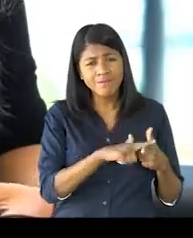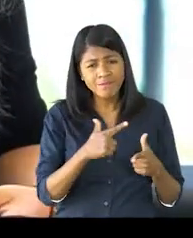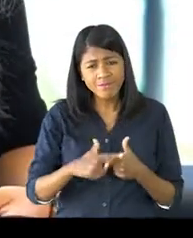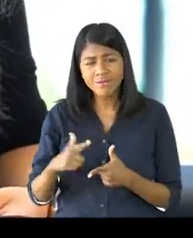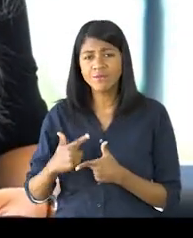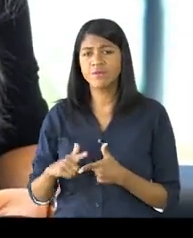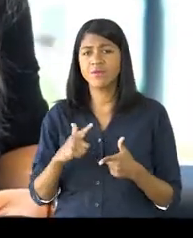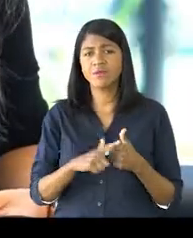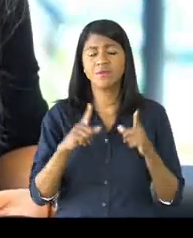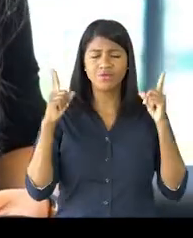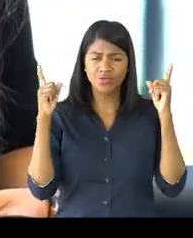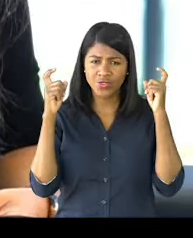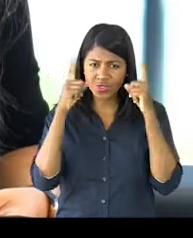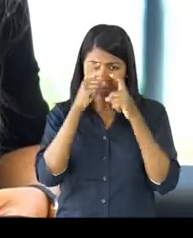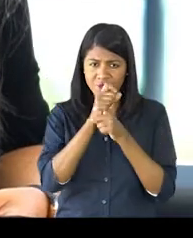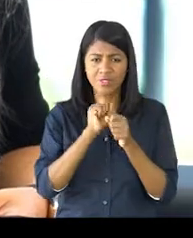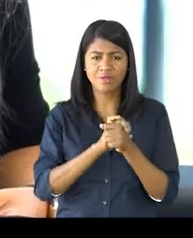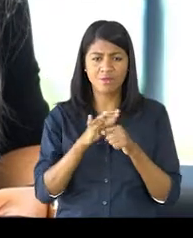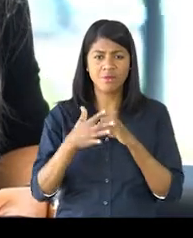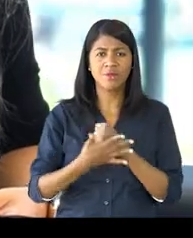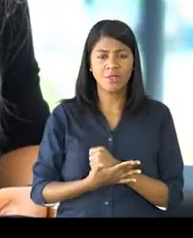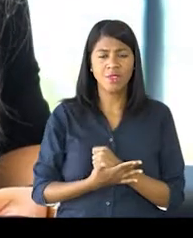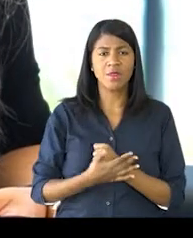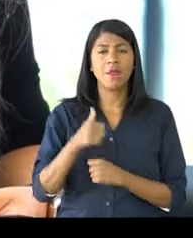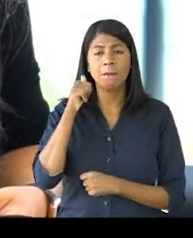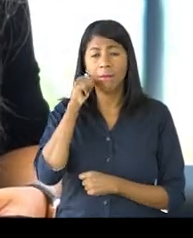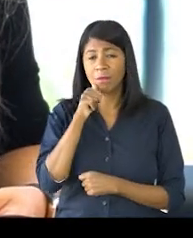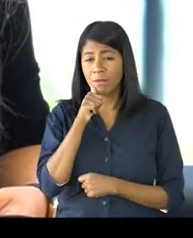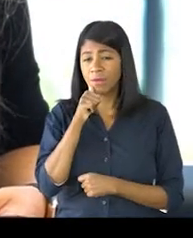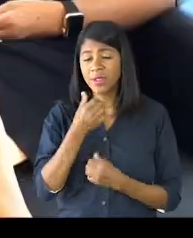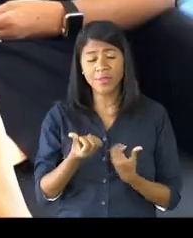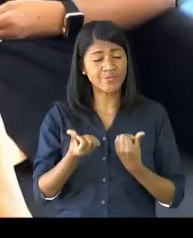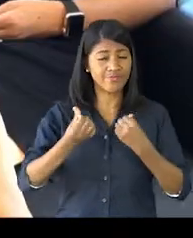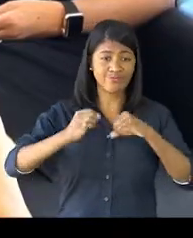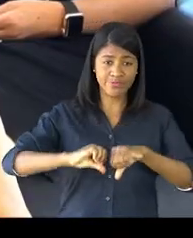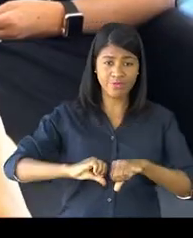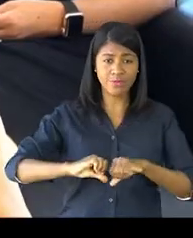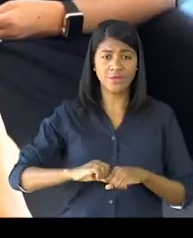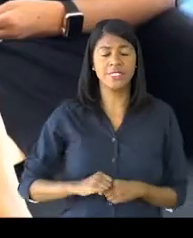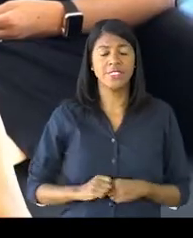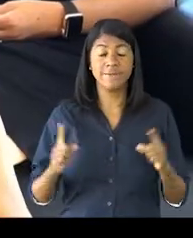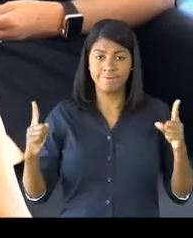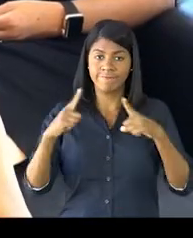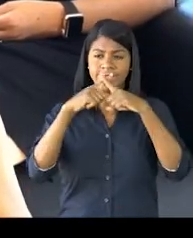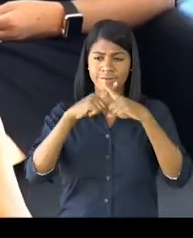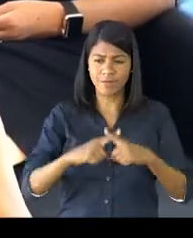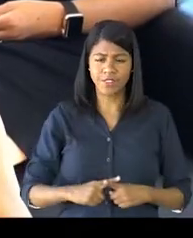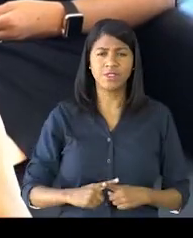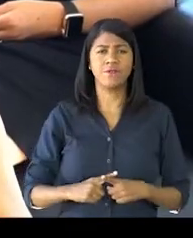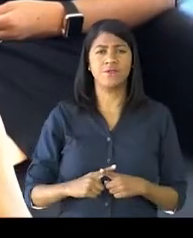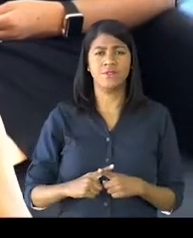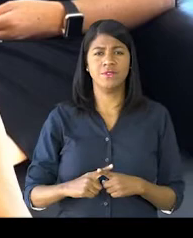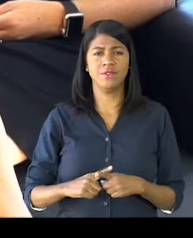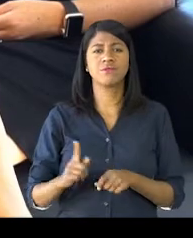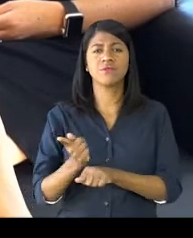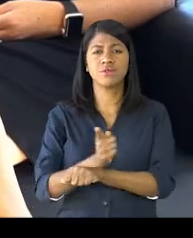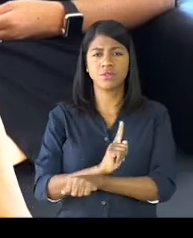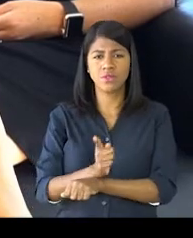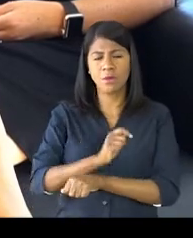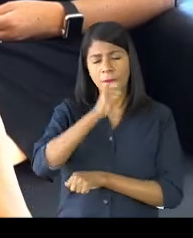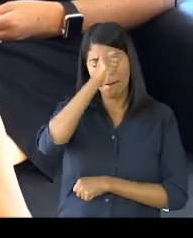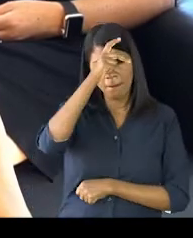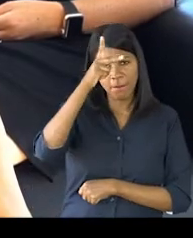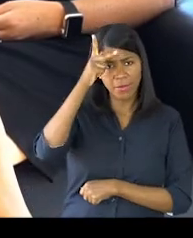dessa família. Então, a situação, principalmente na pandemia, para a mulher, ela é ainda mais grave. Então, é muito